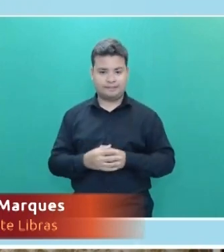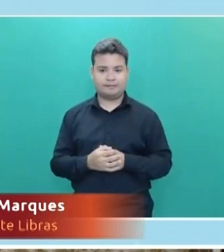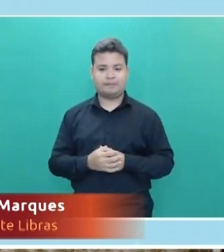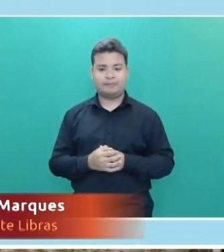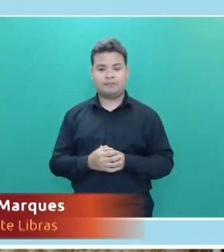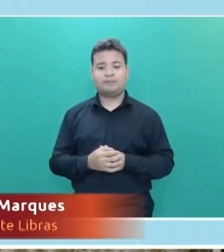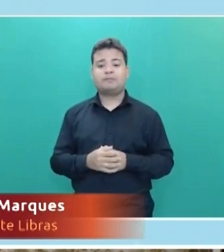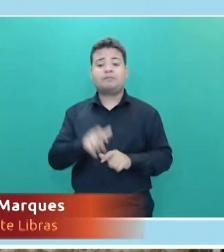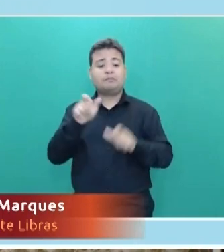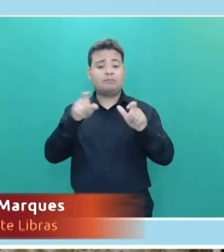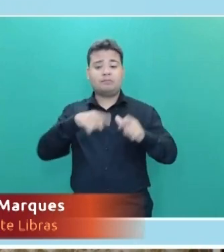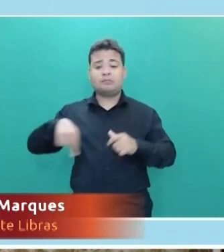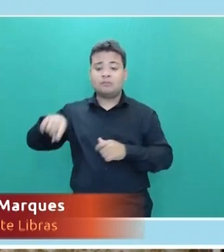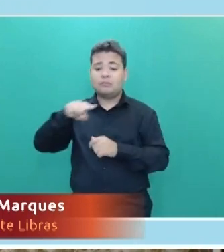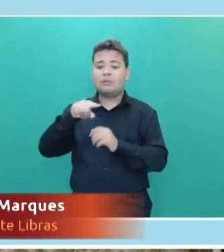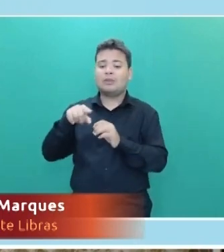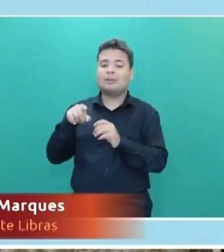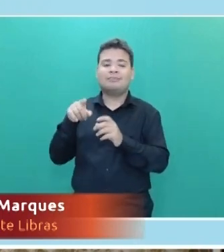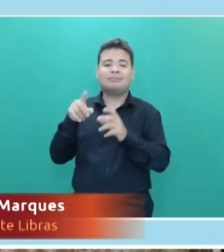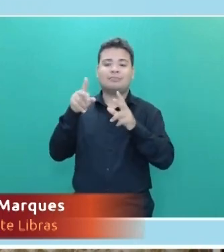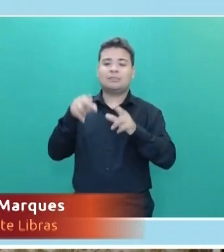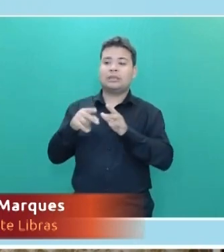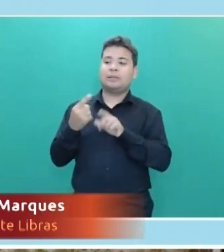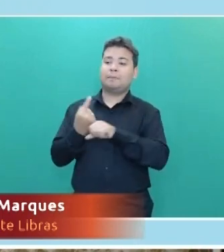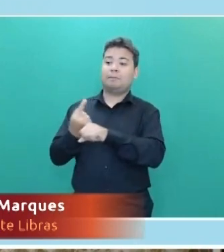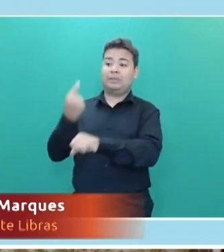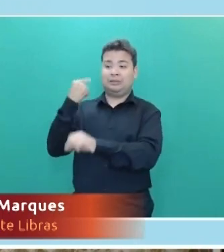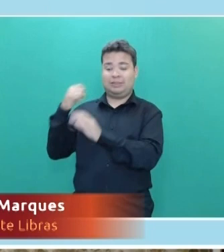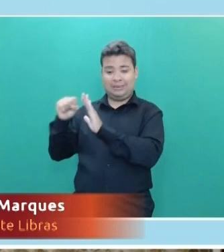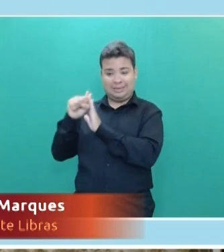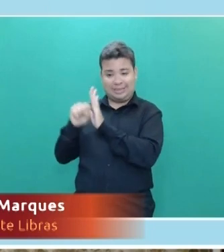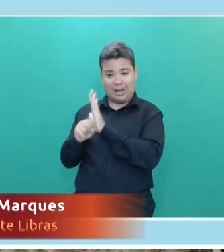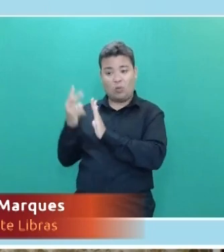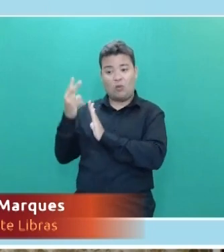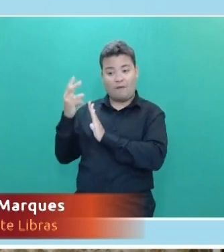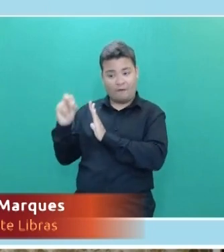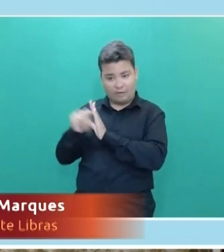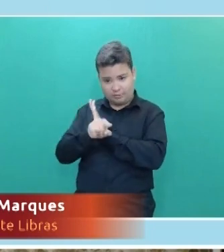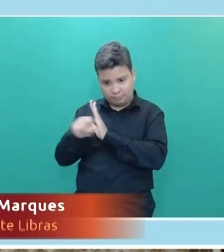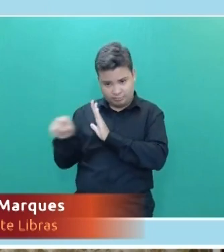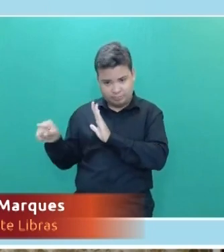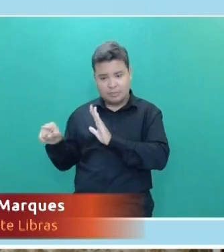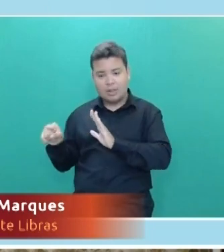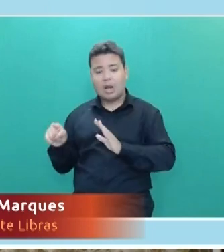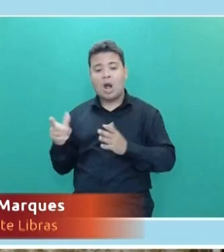que vieram lá do século XX e hoje estão tentando